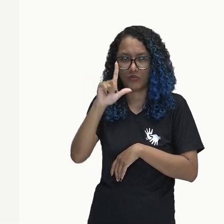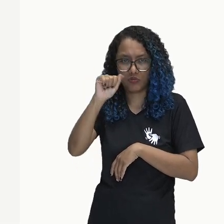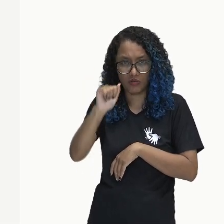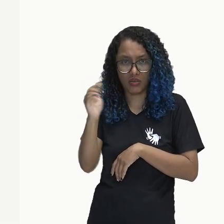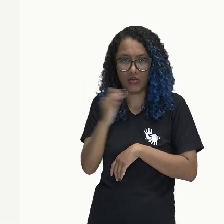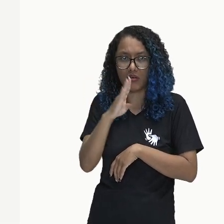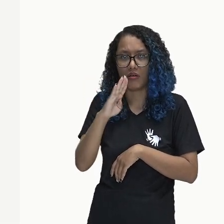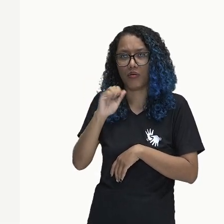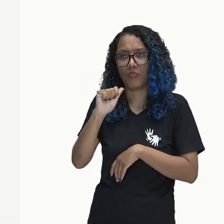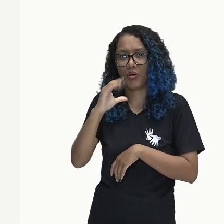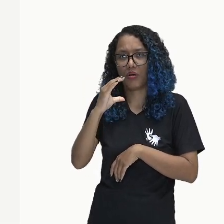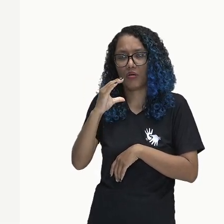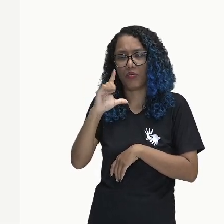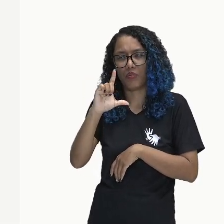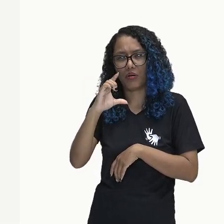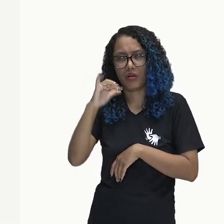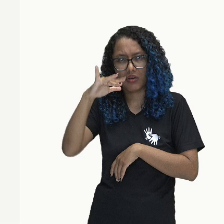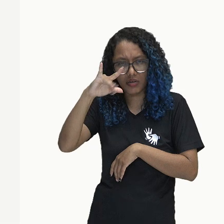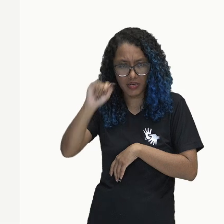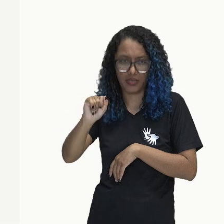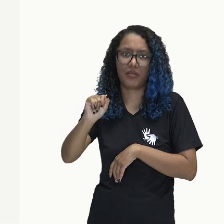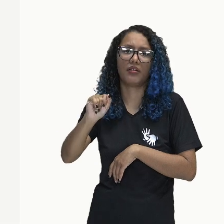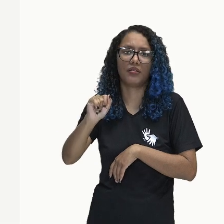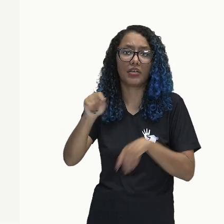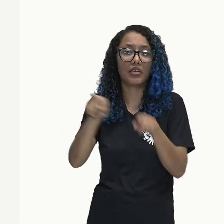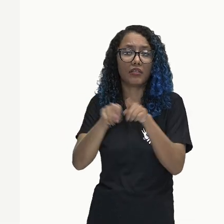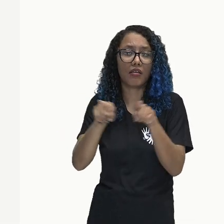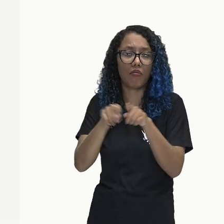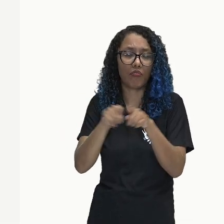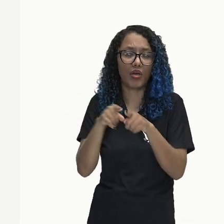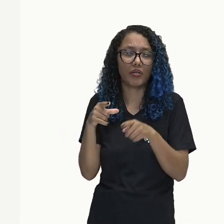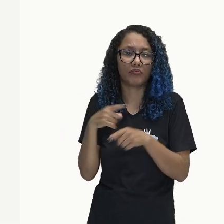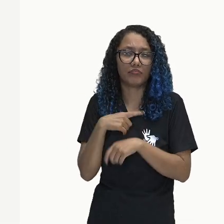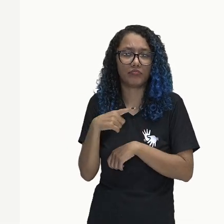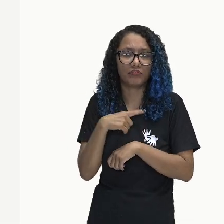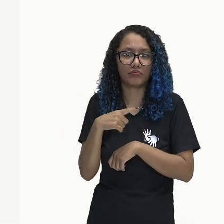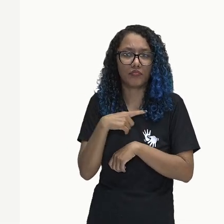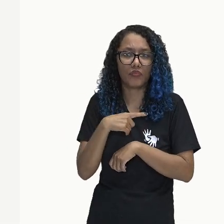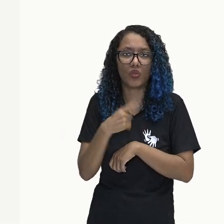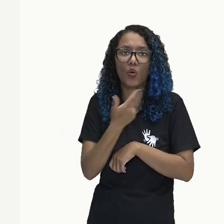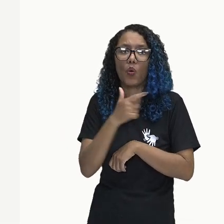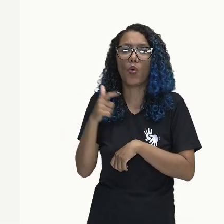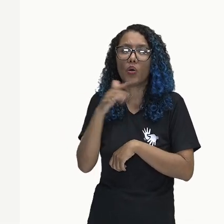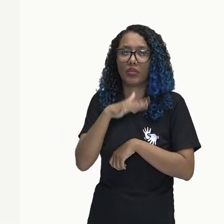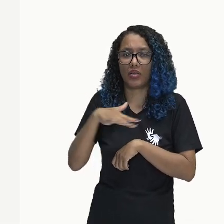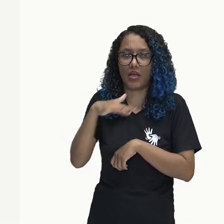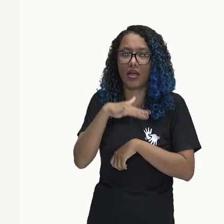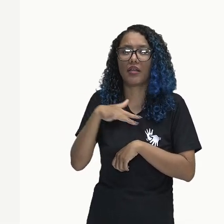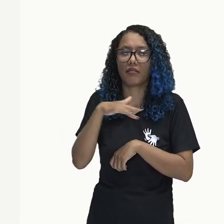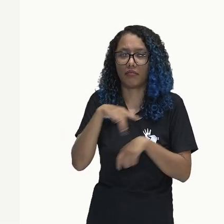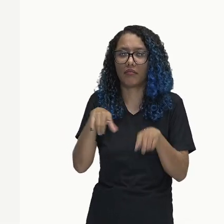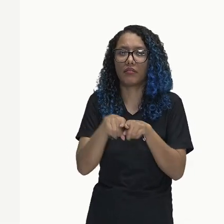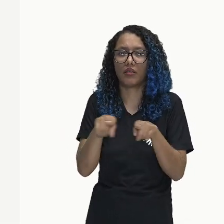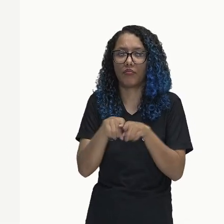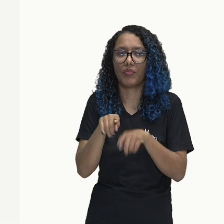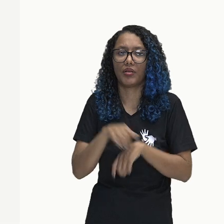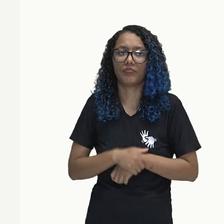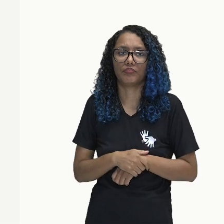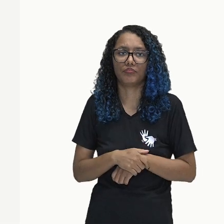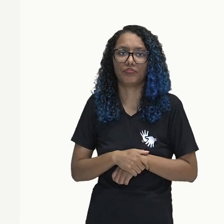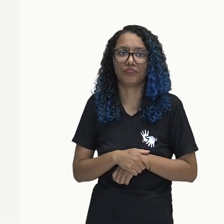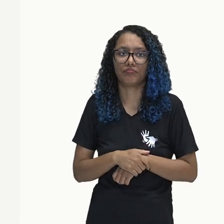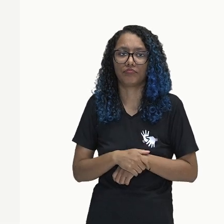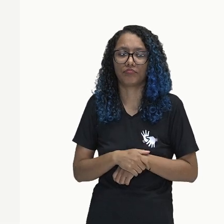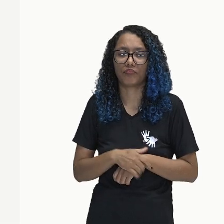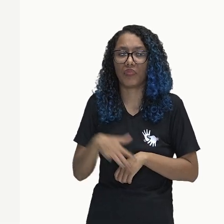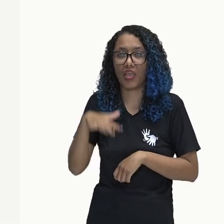também estava dividido nesse território em 2 pontos, tá, gente? De um lado, a Grécia